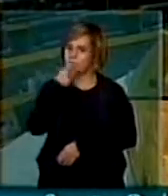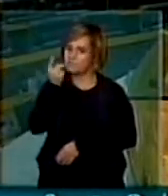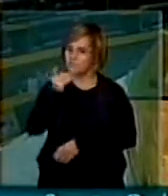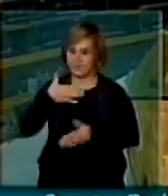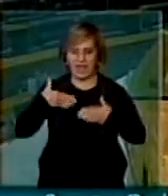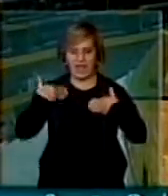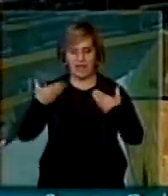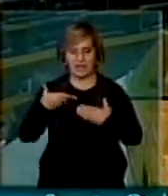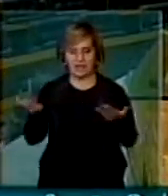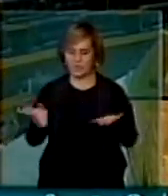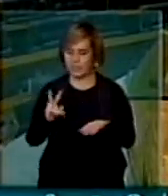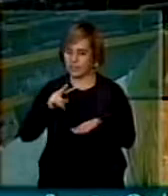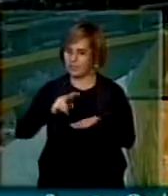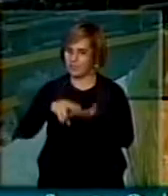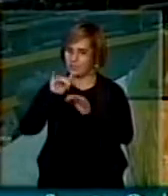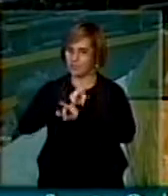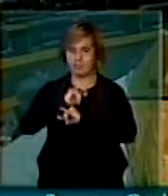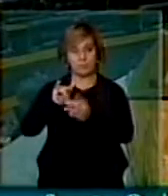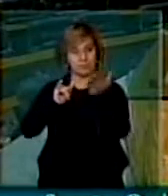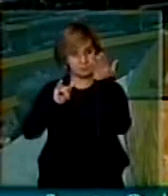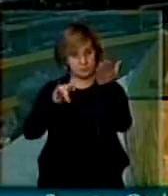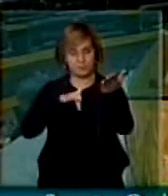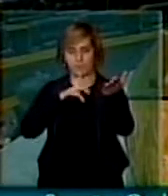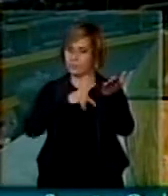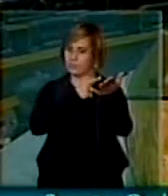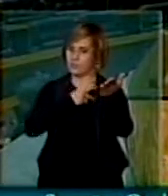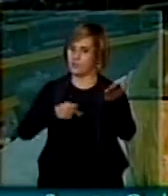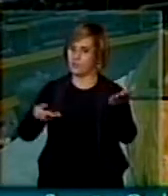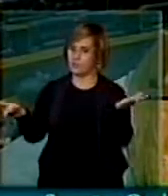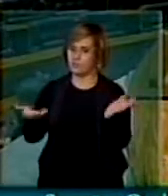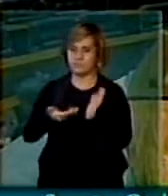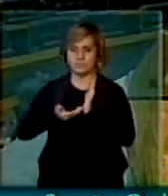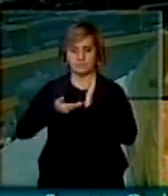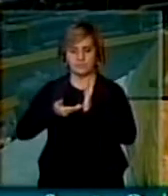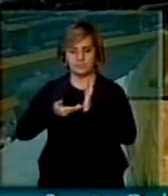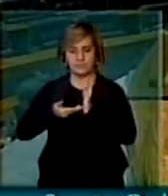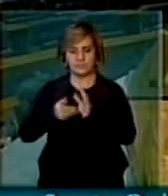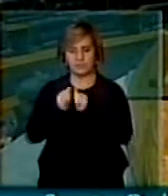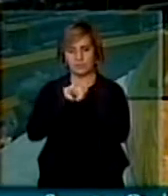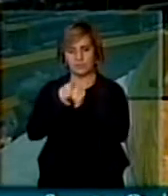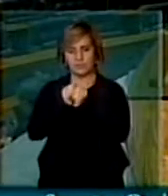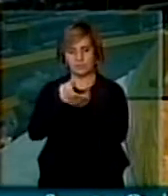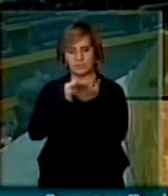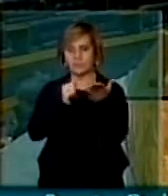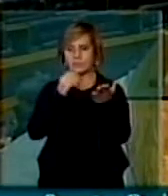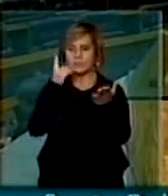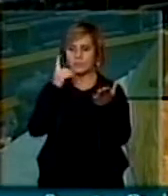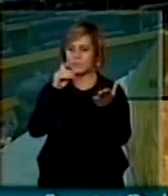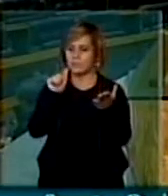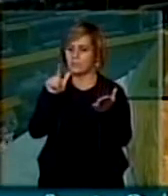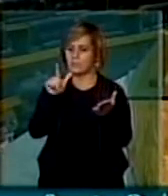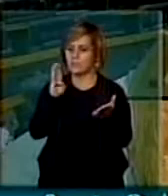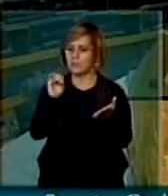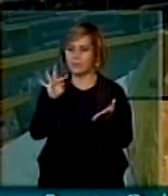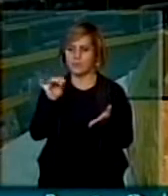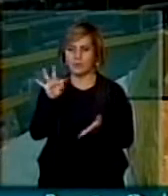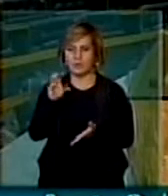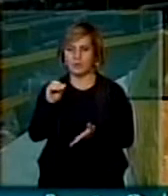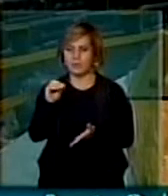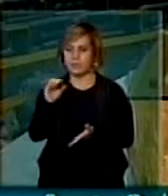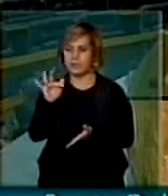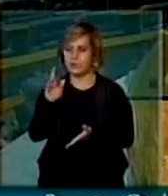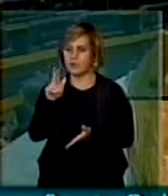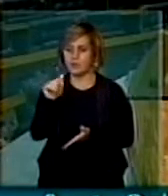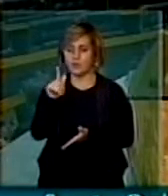nesta sessão a qual Vossa Excelência preside neste momento, e quero ser solidário ao deputado Alberto Fraga, no final do seu pronunciamento